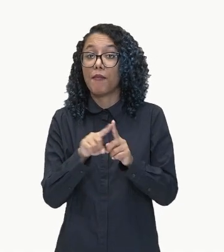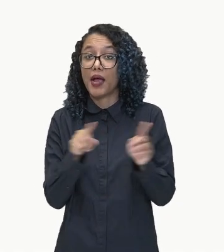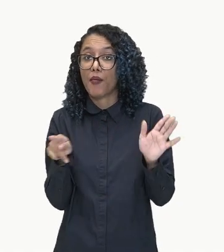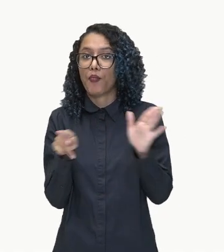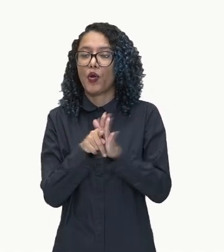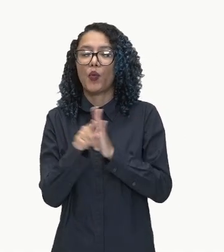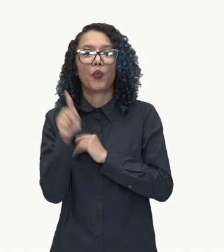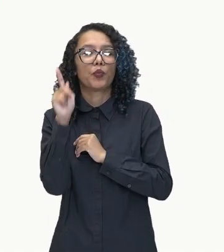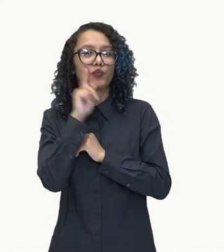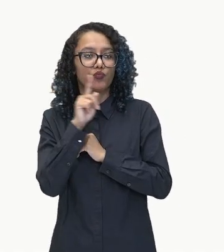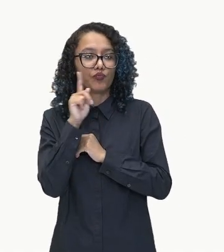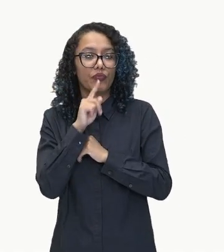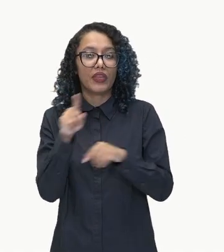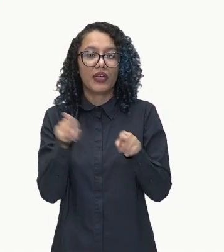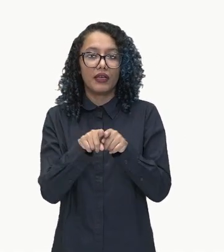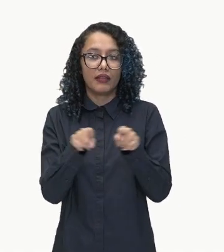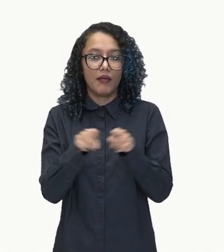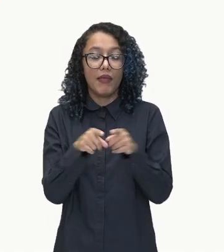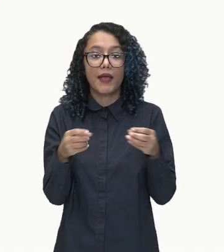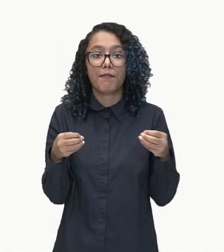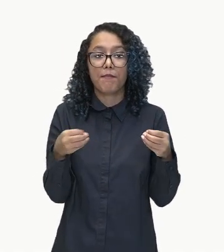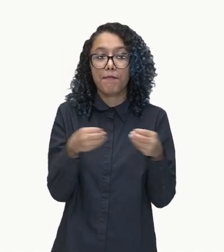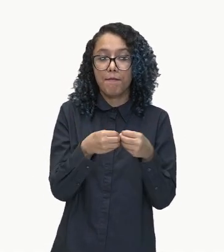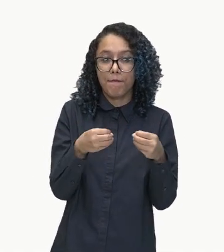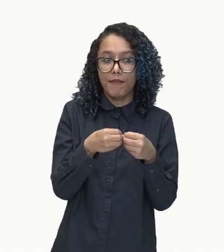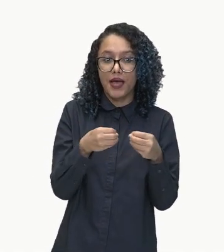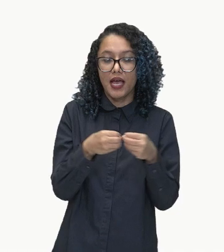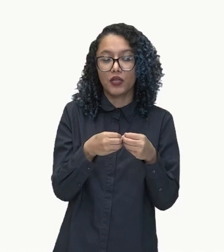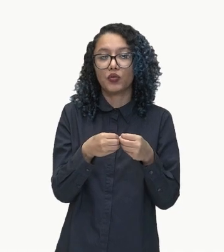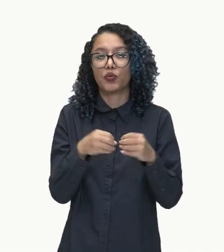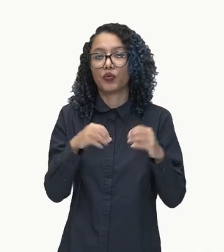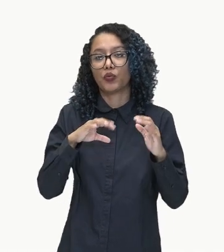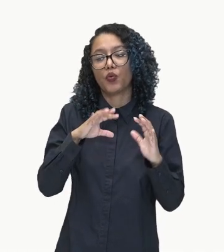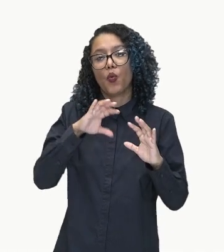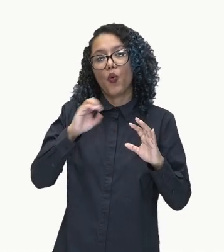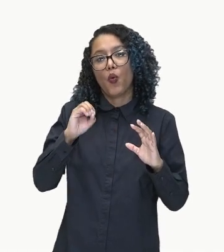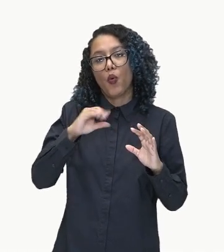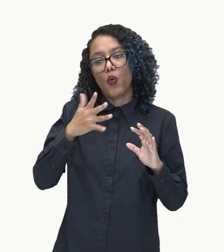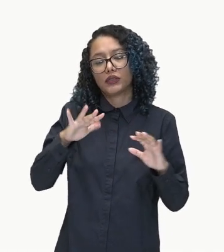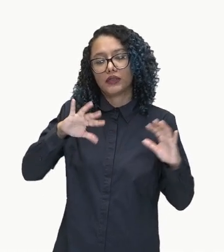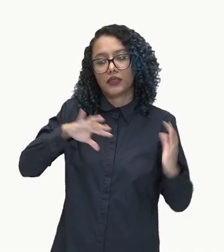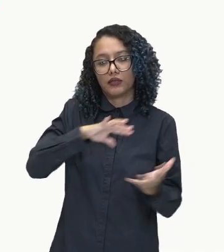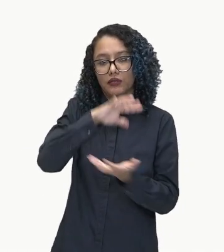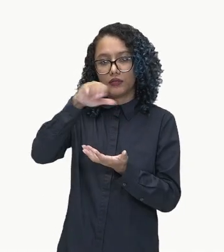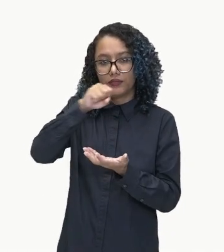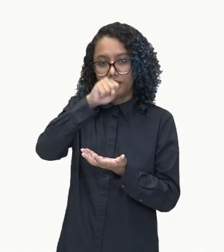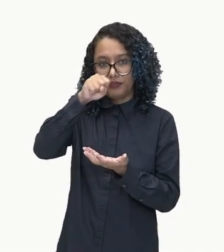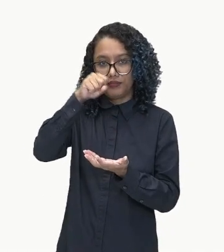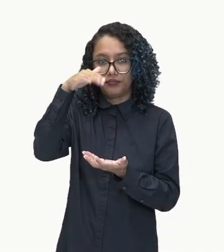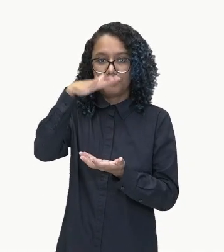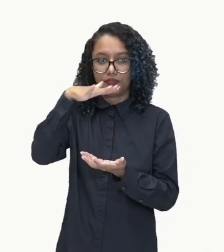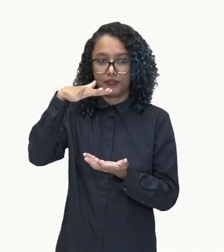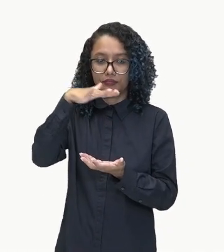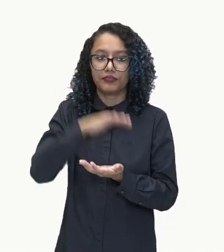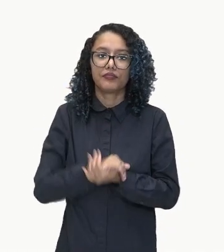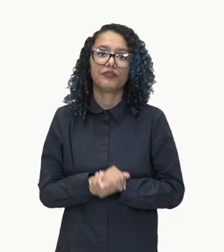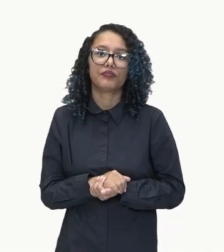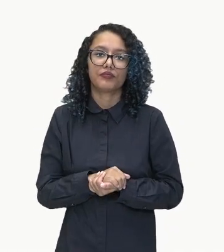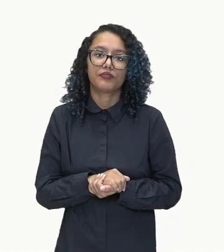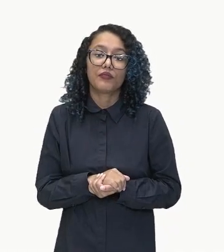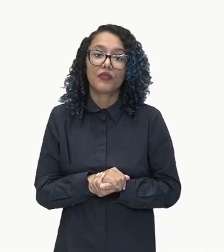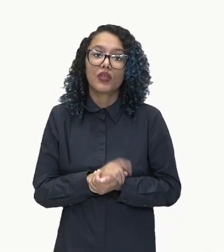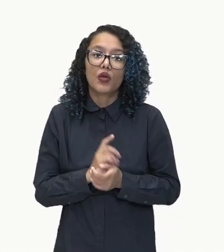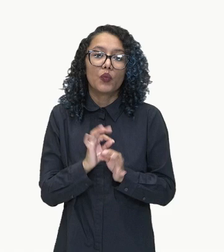Unidos e vai ser banhado aí pelo Oceano Glacial Ártico. Agora, tudo isso, gente, vai influenciar,